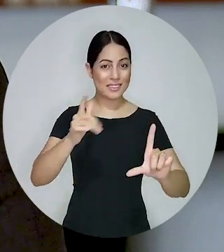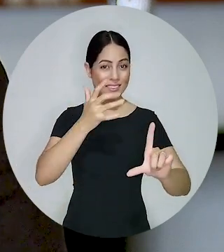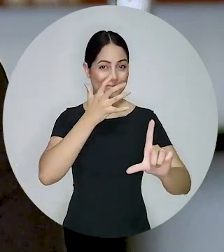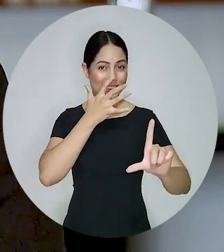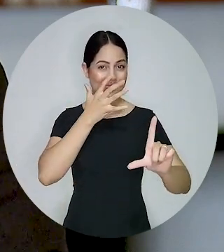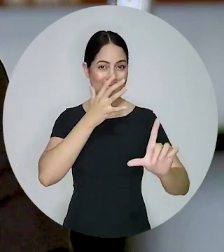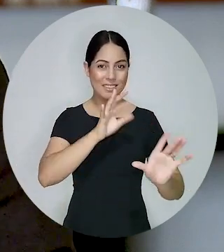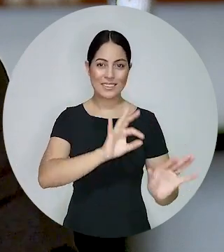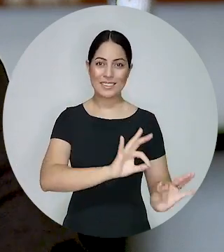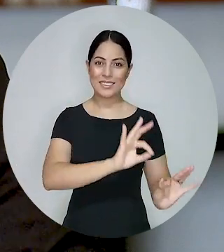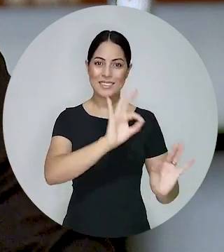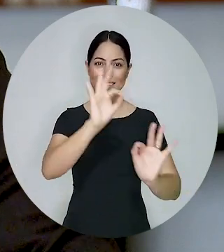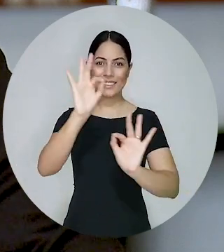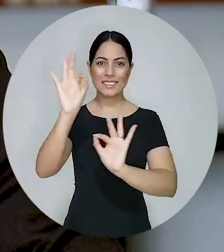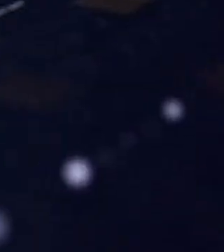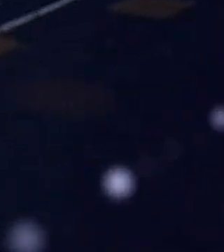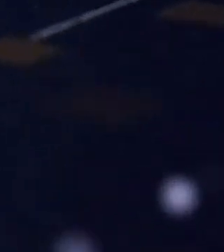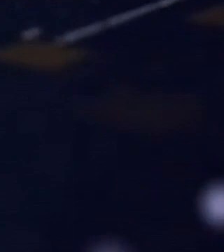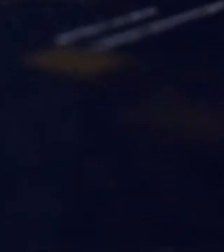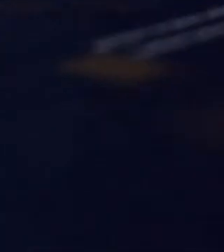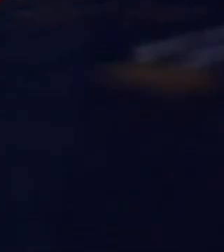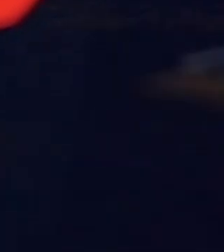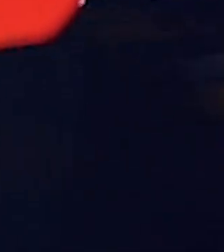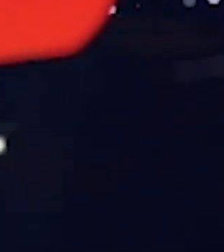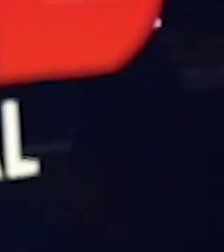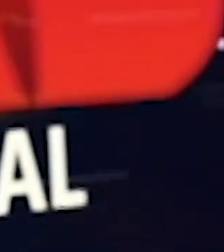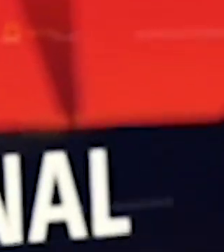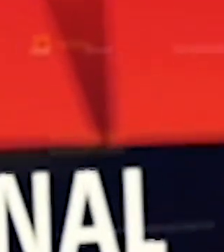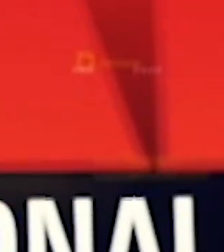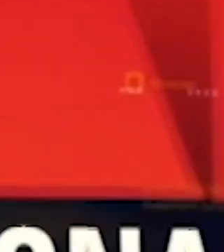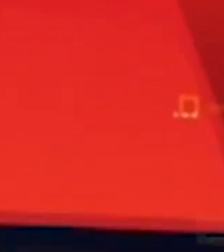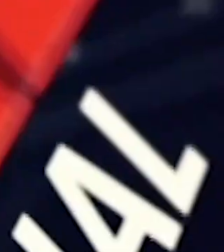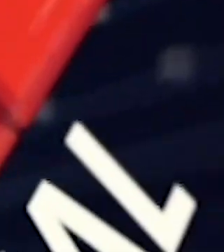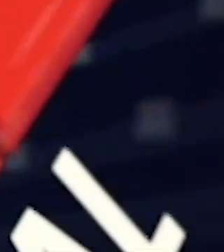com a gente, já estamos no ar.